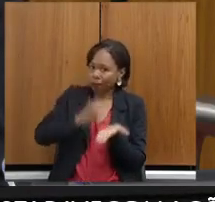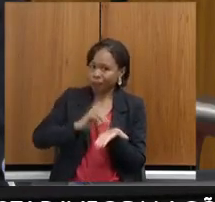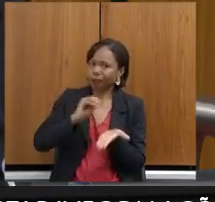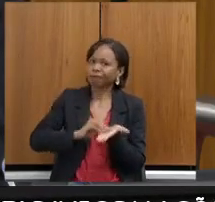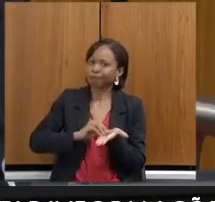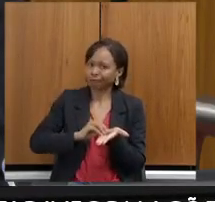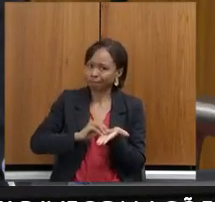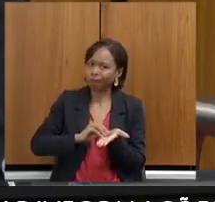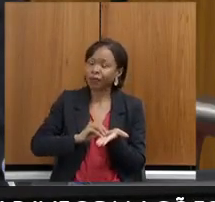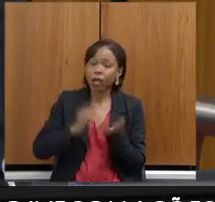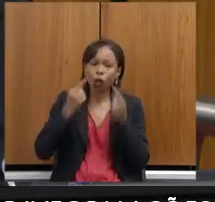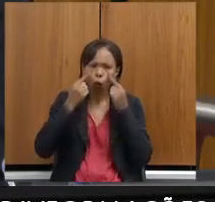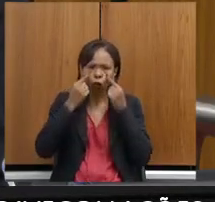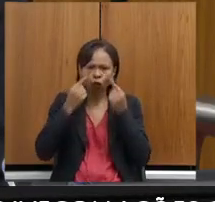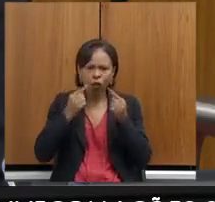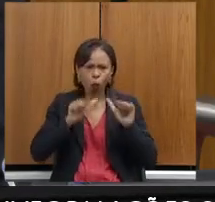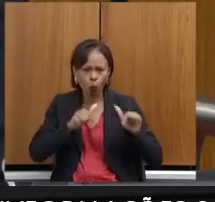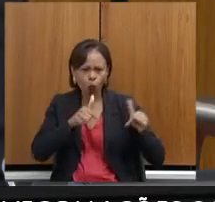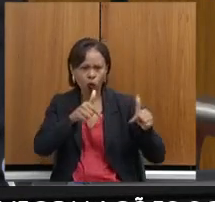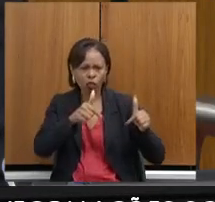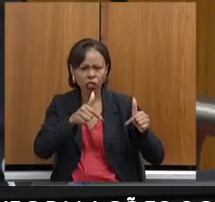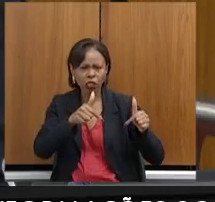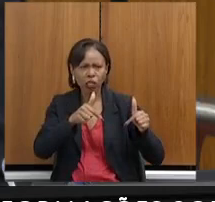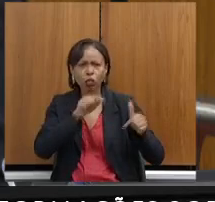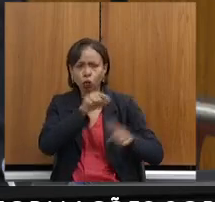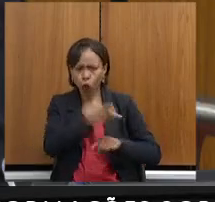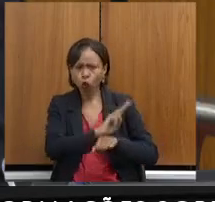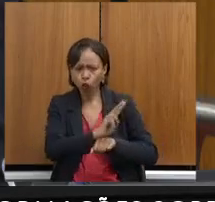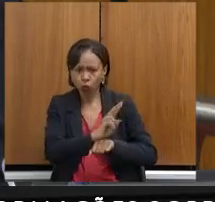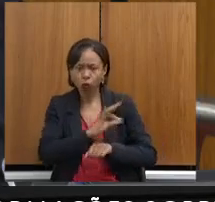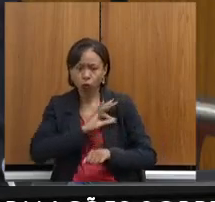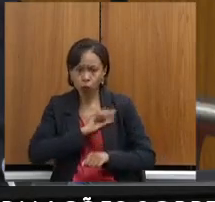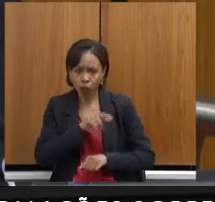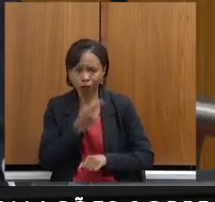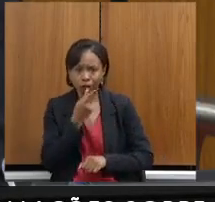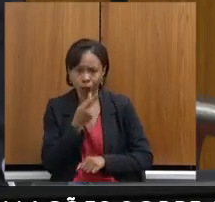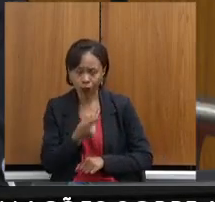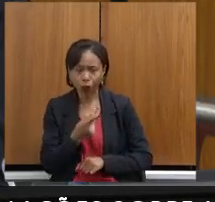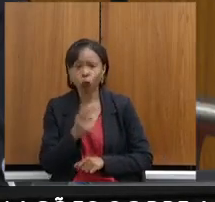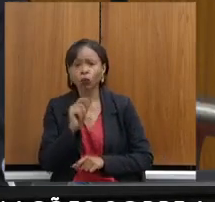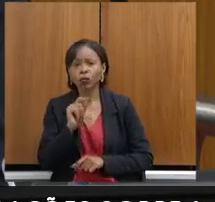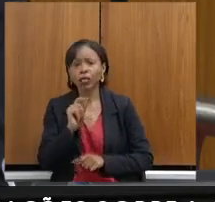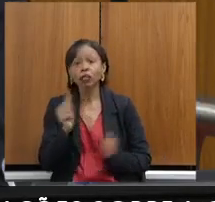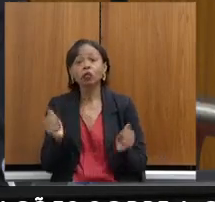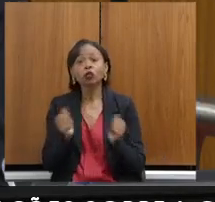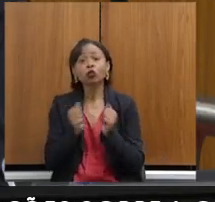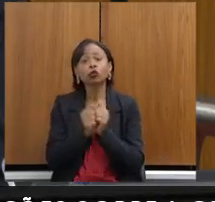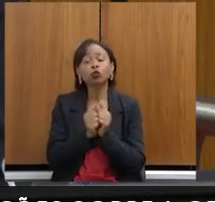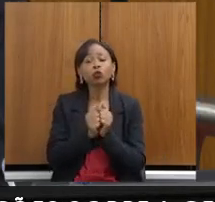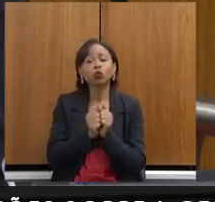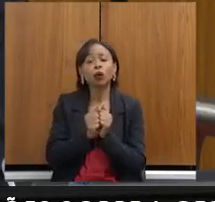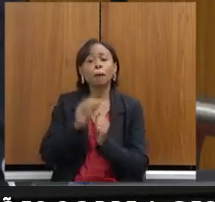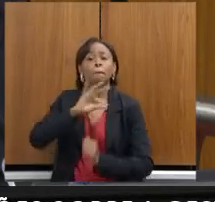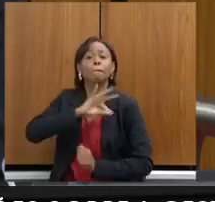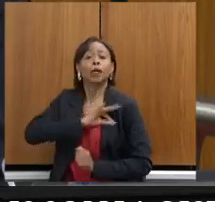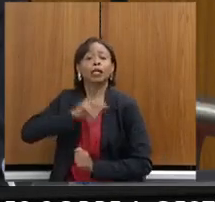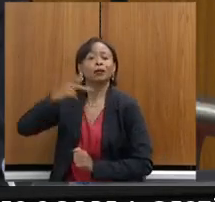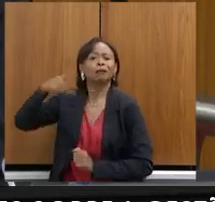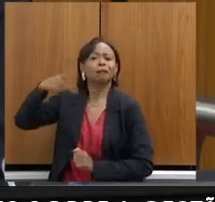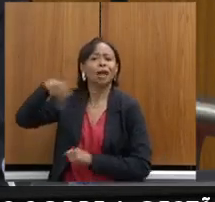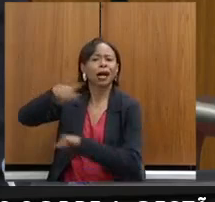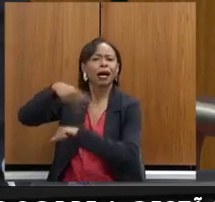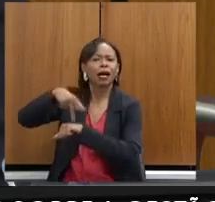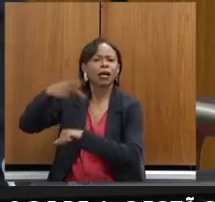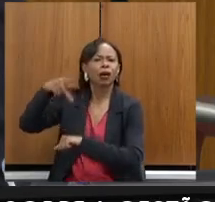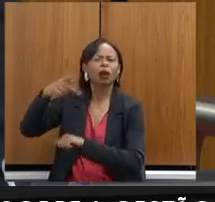eu vi uma operação aqui apresentado o Dr Joaquim que a polícia civil fez com a polícia do Paraguai que